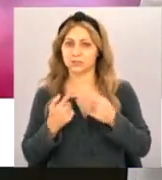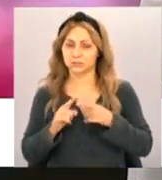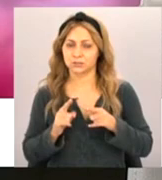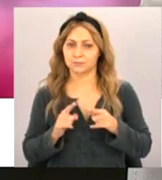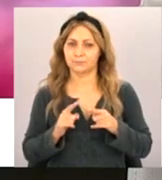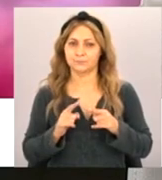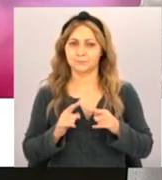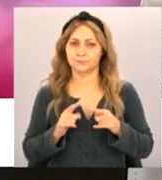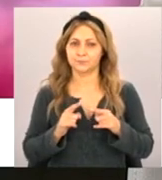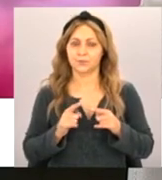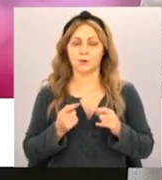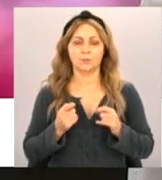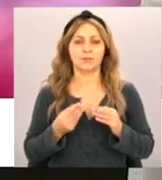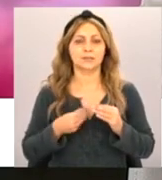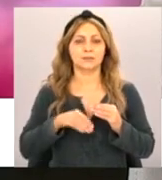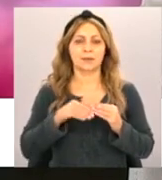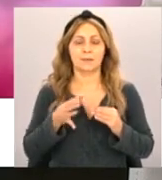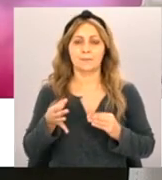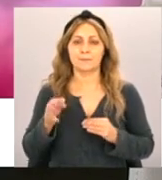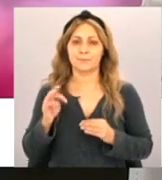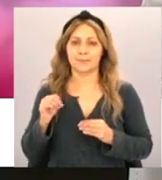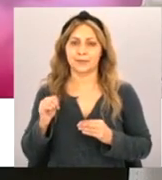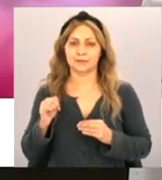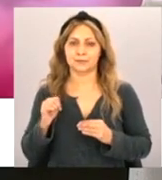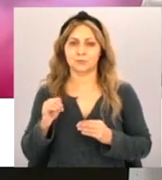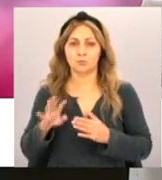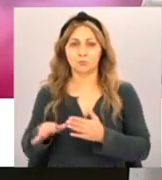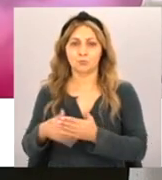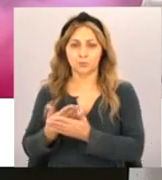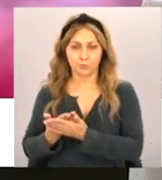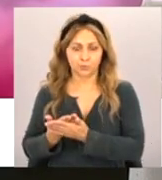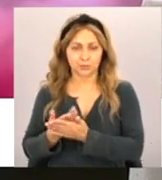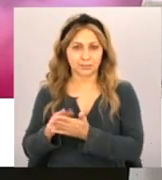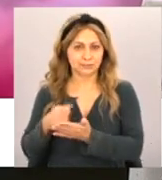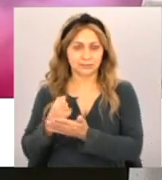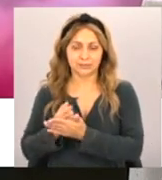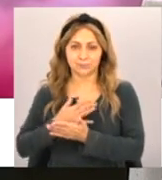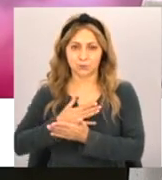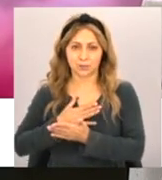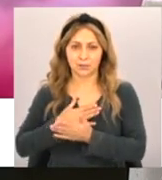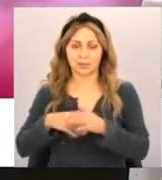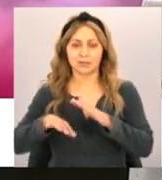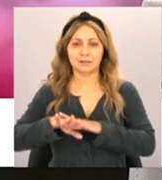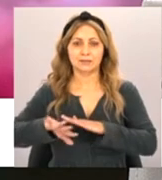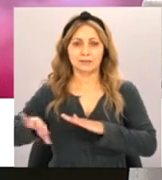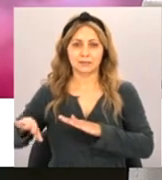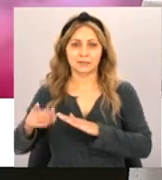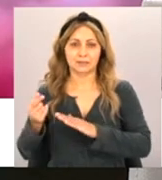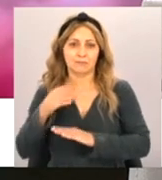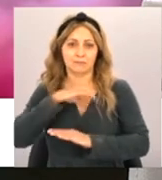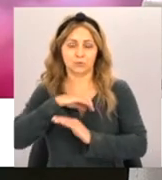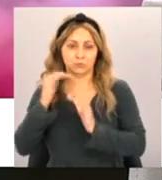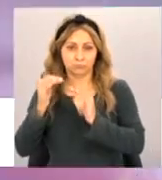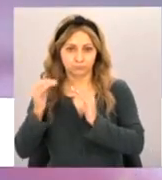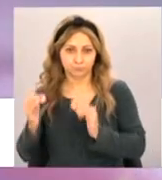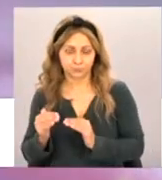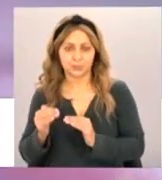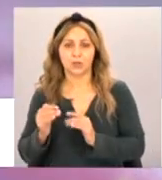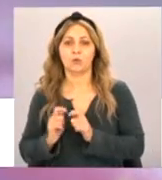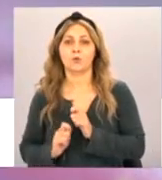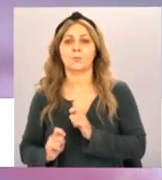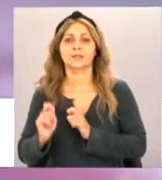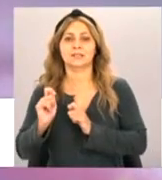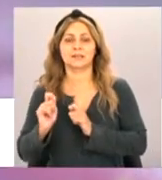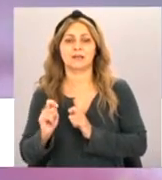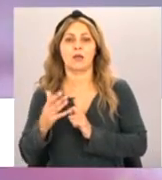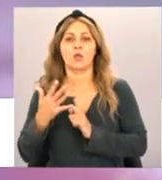espera um cadinho mais porque o PS não queria sequer a sua proposta de sempre e a direita reduziu as compensações por despedimento para 12 dias e